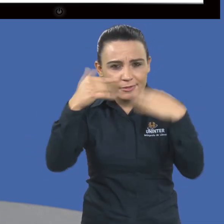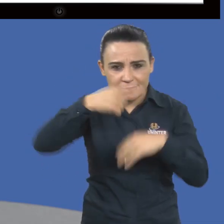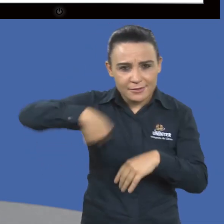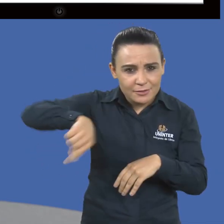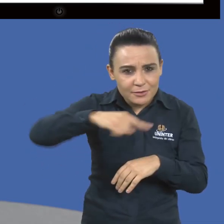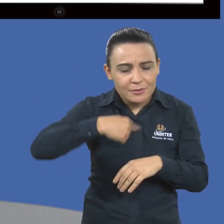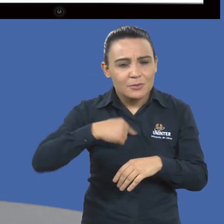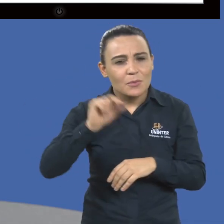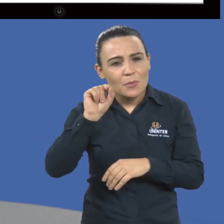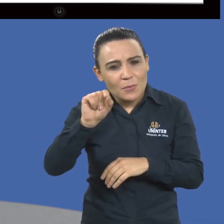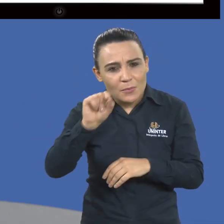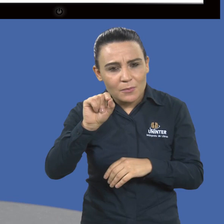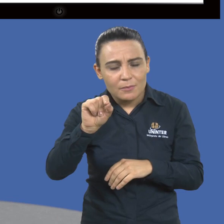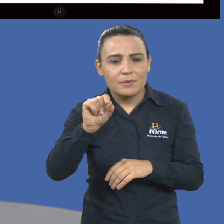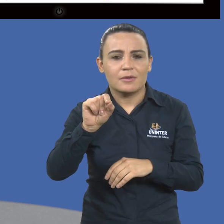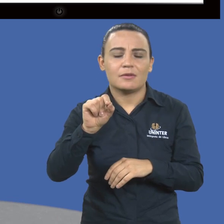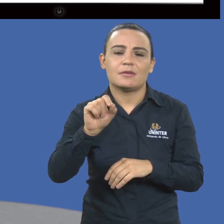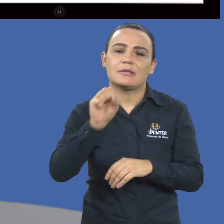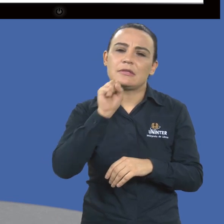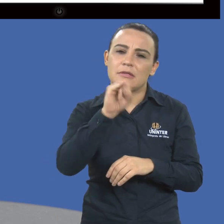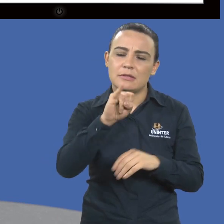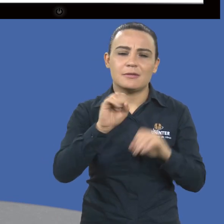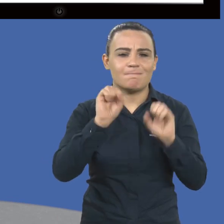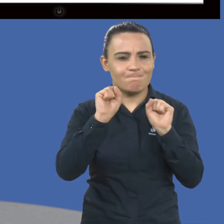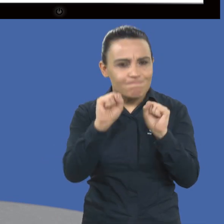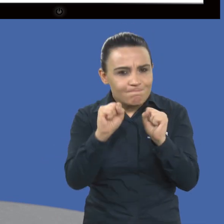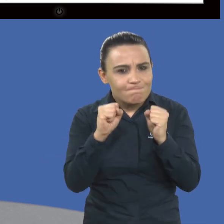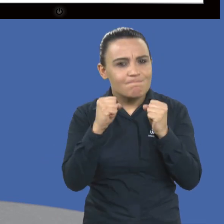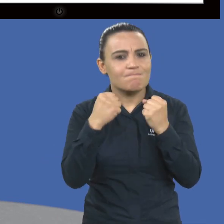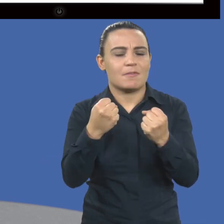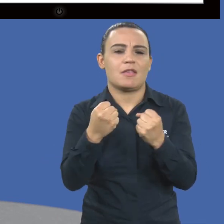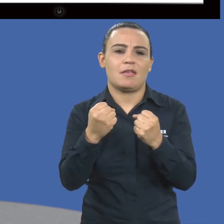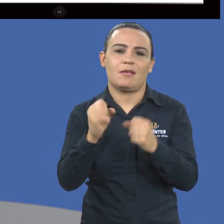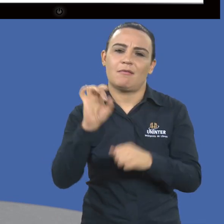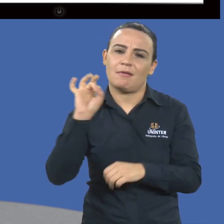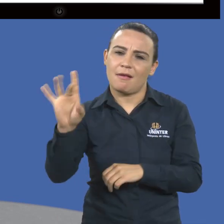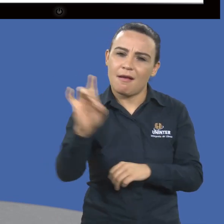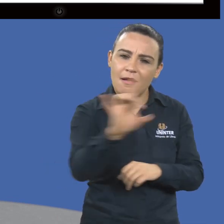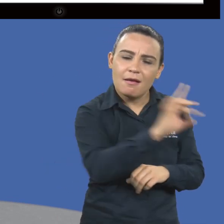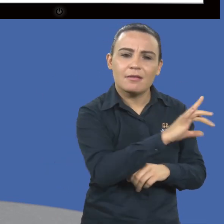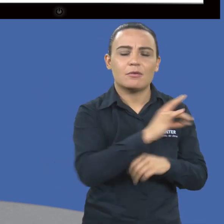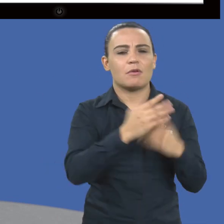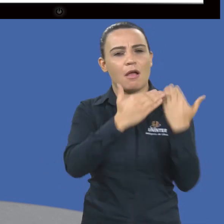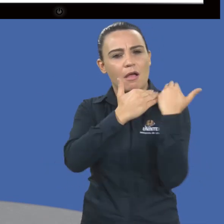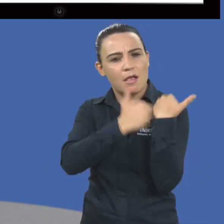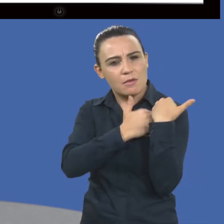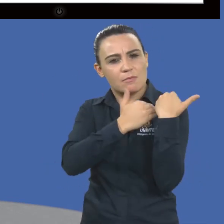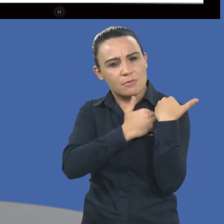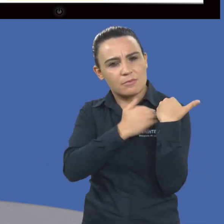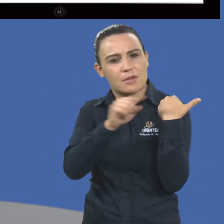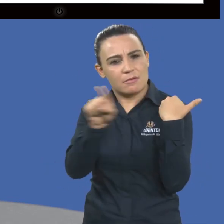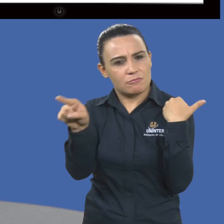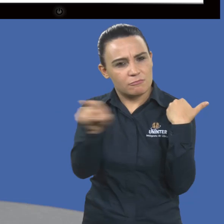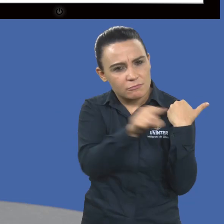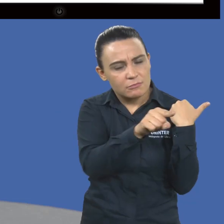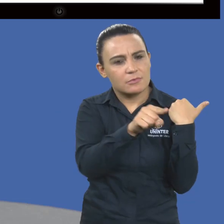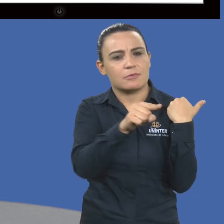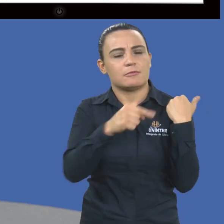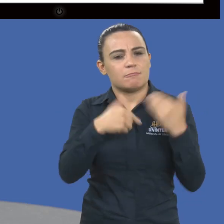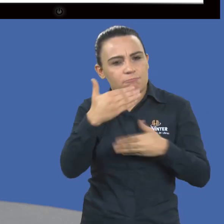que estão nos ouvindo, é que se nós tivermos empenho e cada um no seu